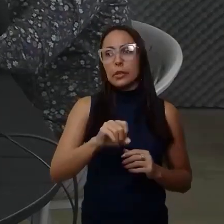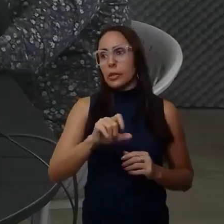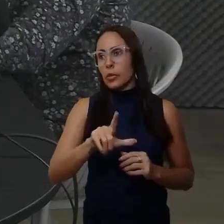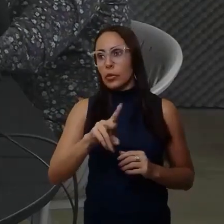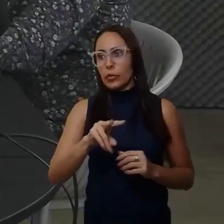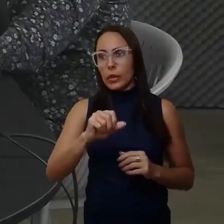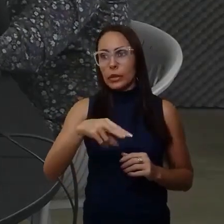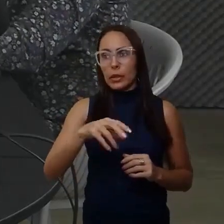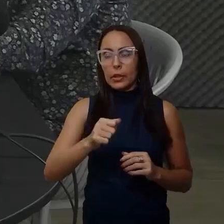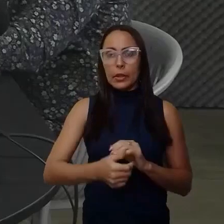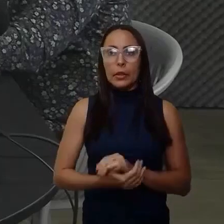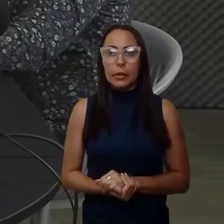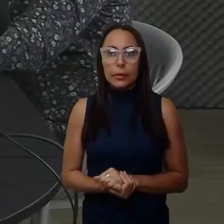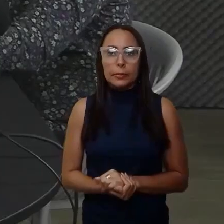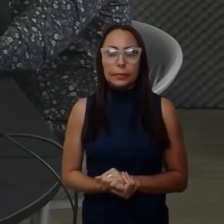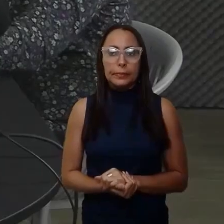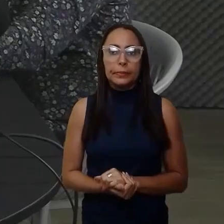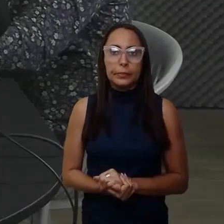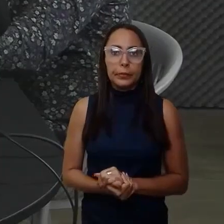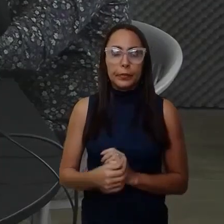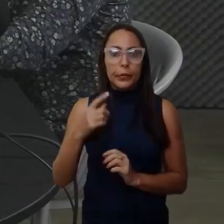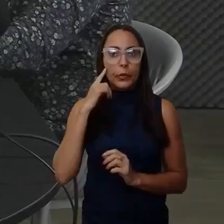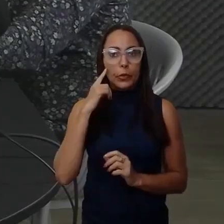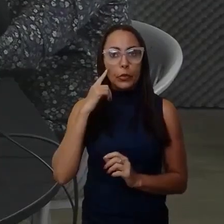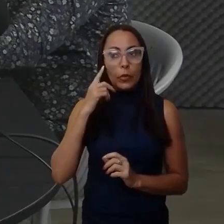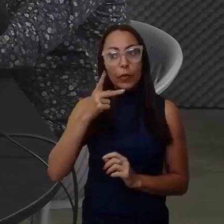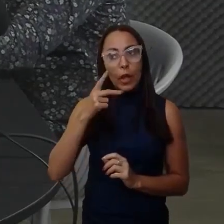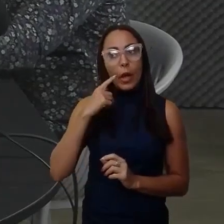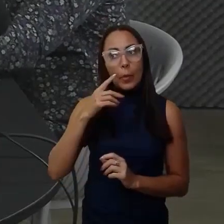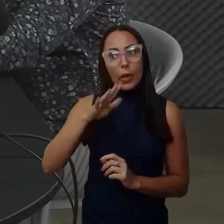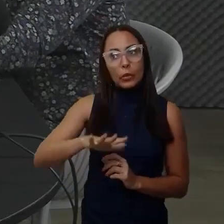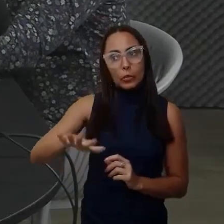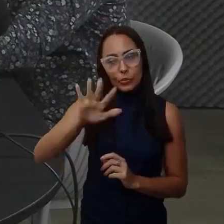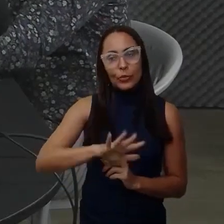diz uma coisa. Tu fala pra todo mundo ouvir, né?